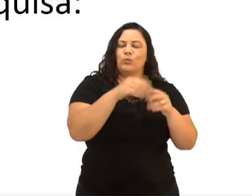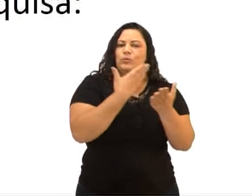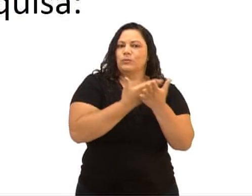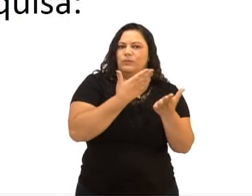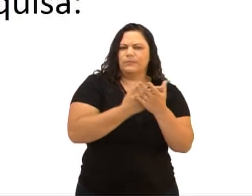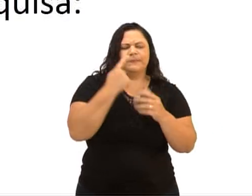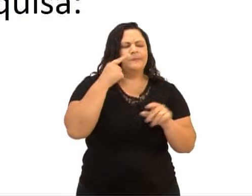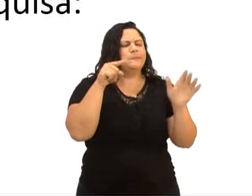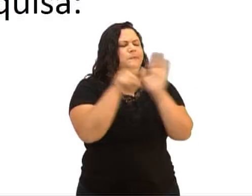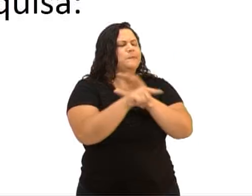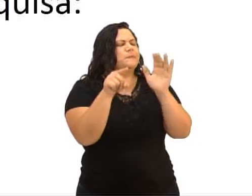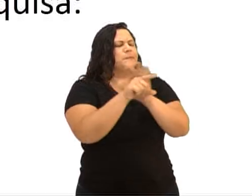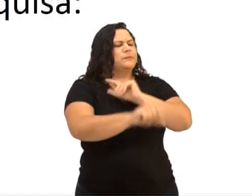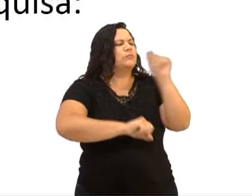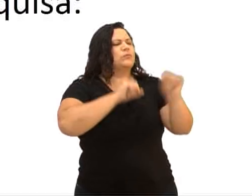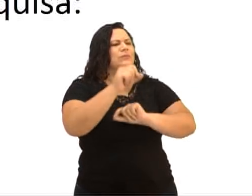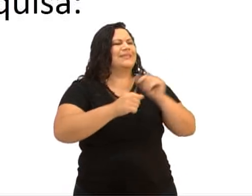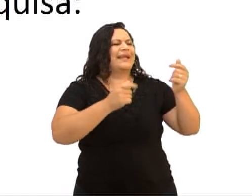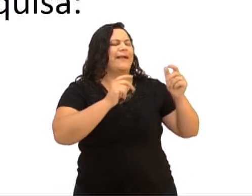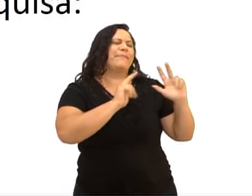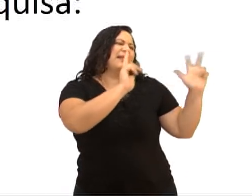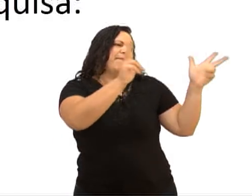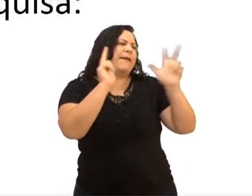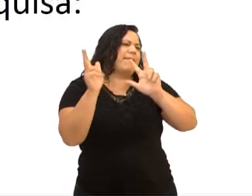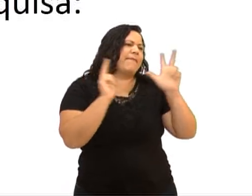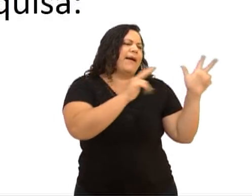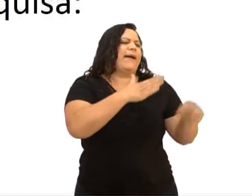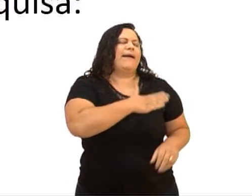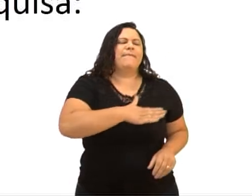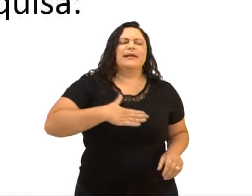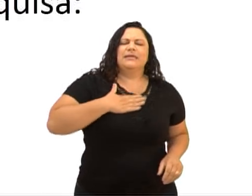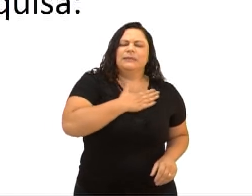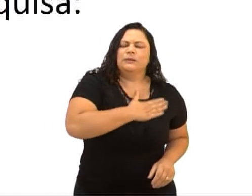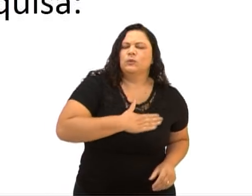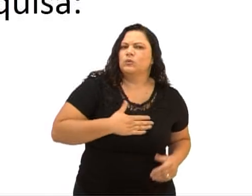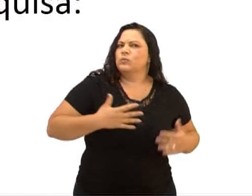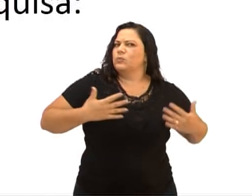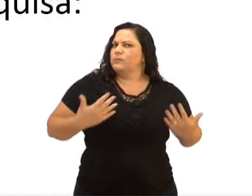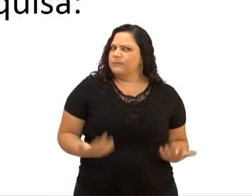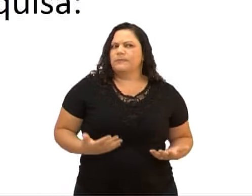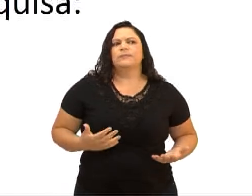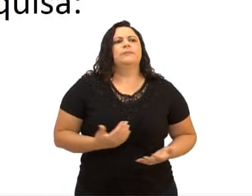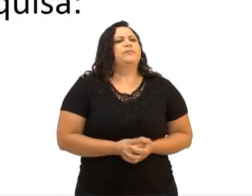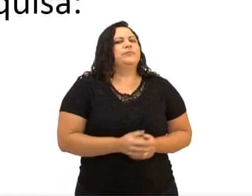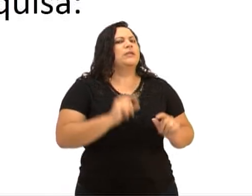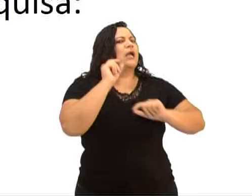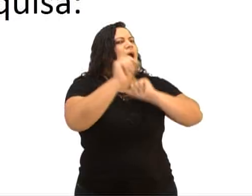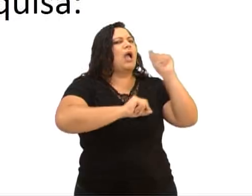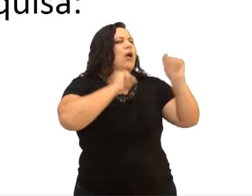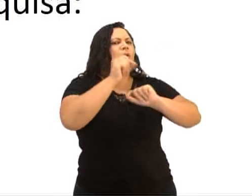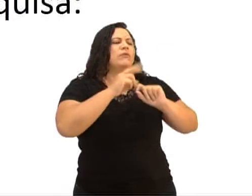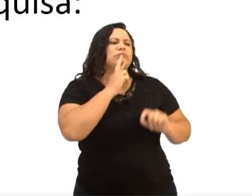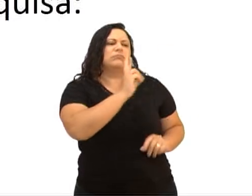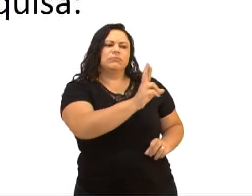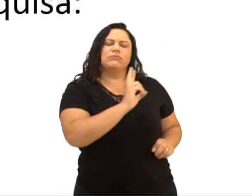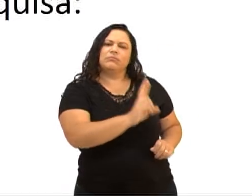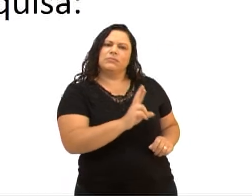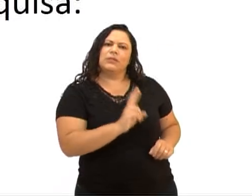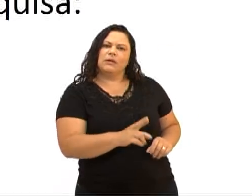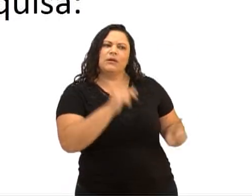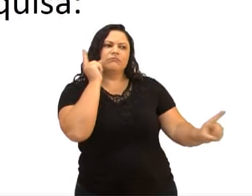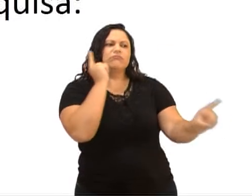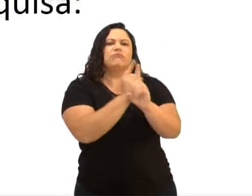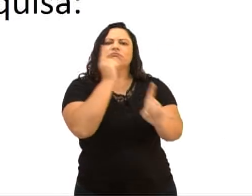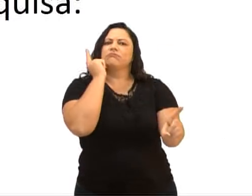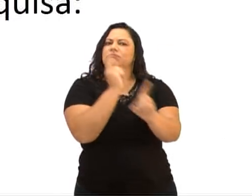Qual o entretenimento que eles mais gostavam de fazer durante a quarentena? E vejam quais foram os resultados que ela